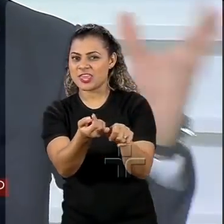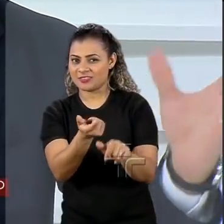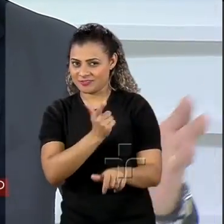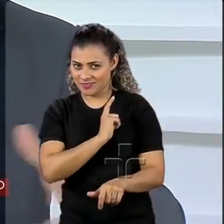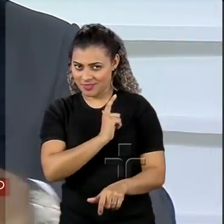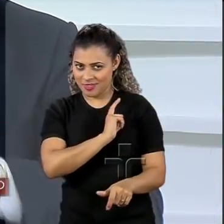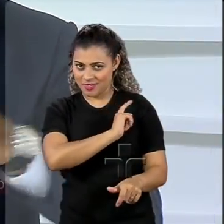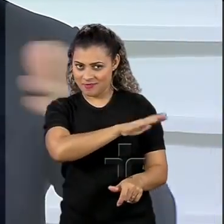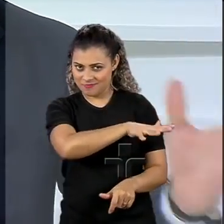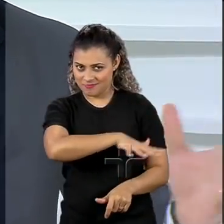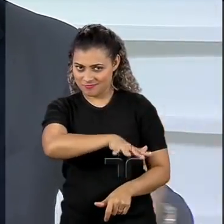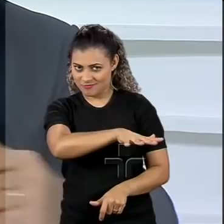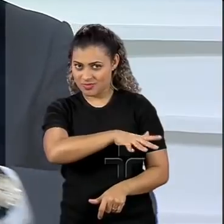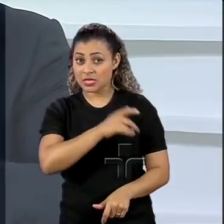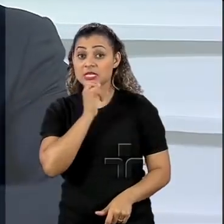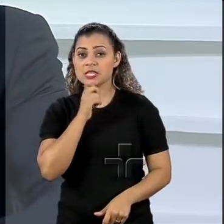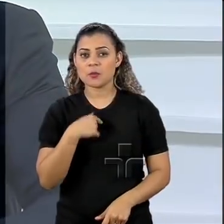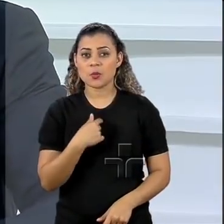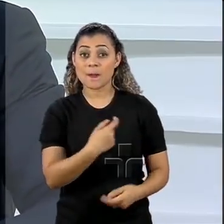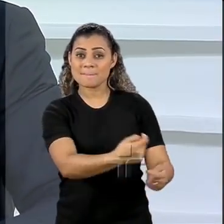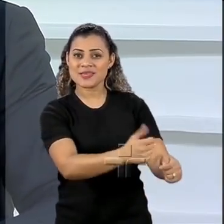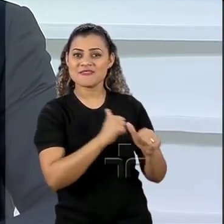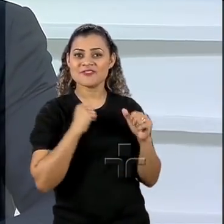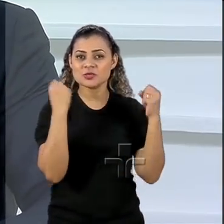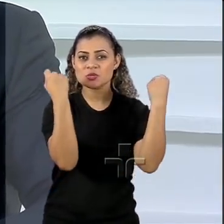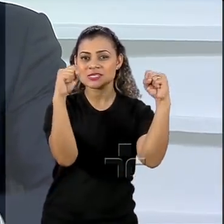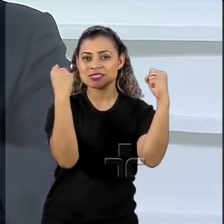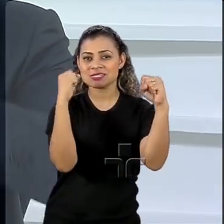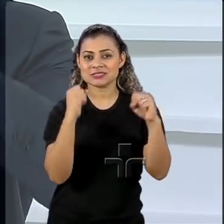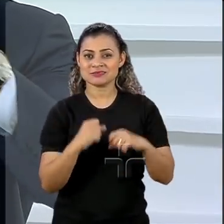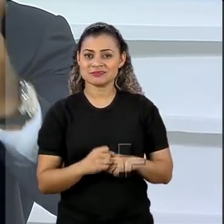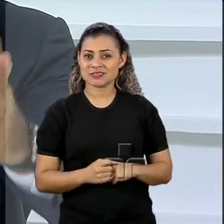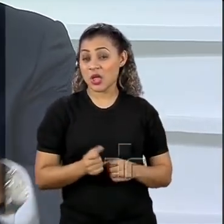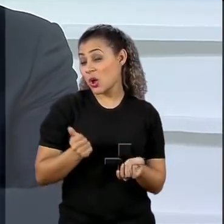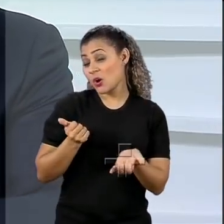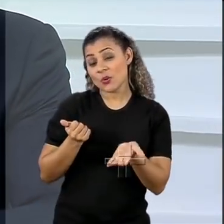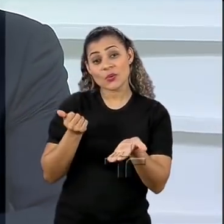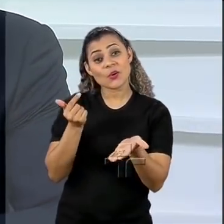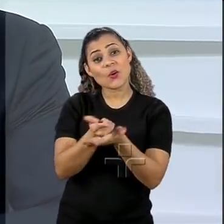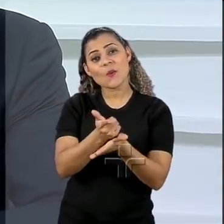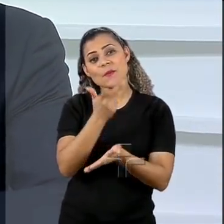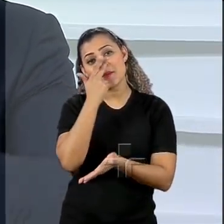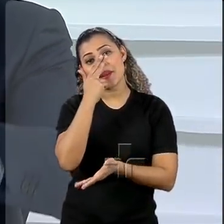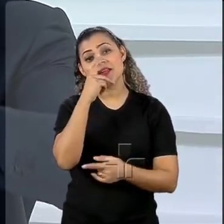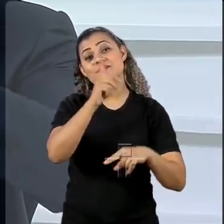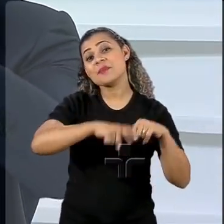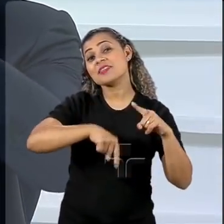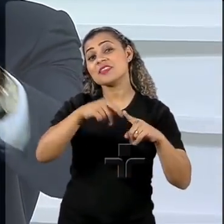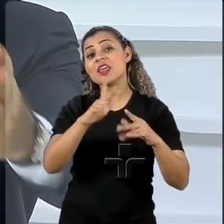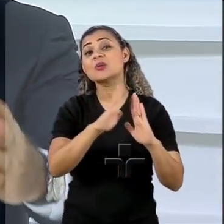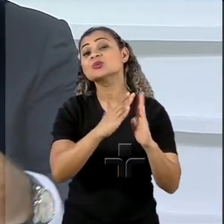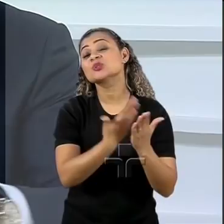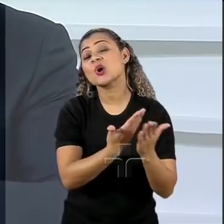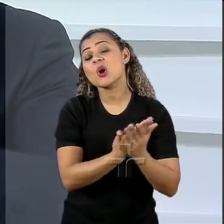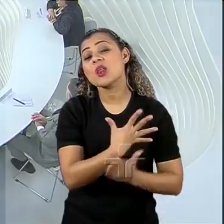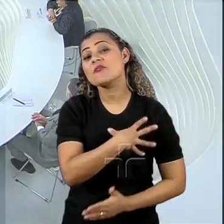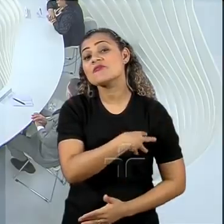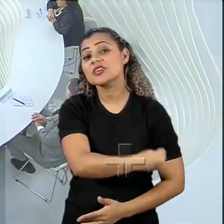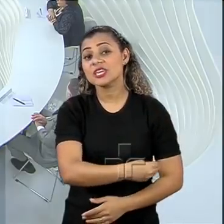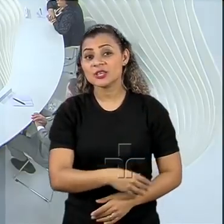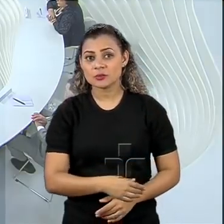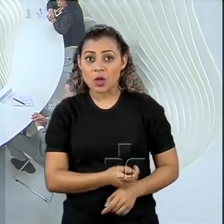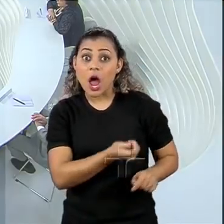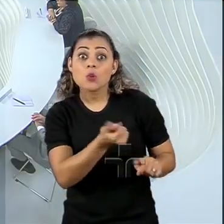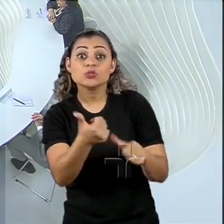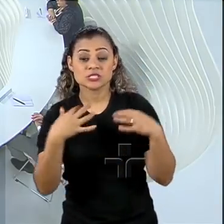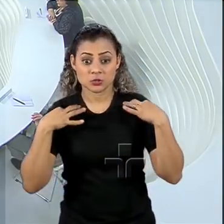gastos com vantagens, academia de ginástica, compras de materiais escolares, Auxílio paletó.